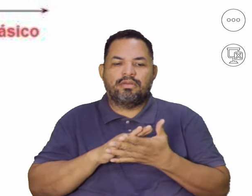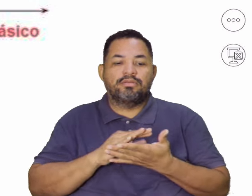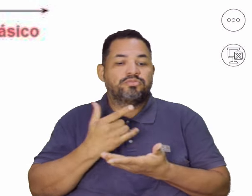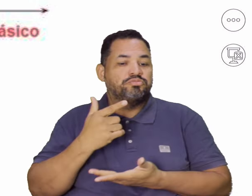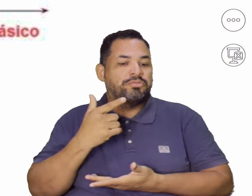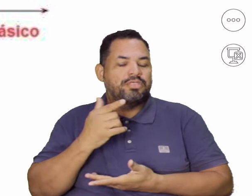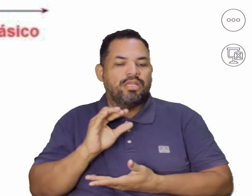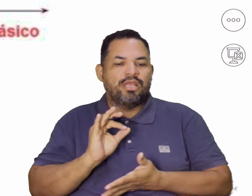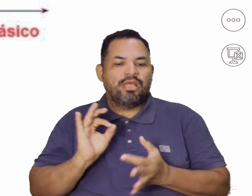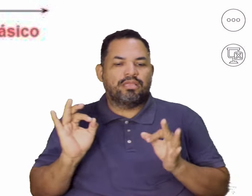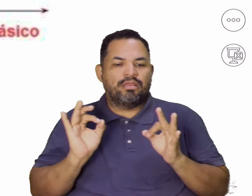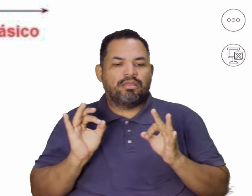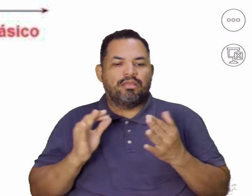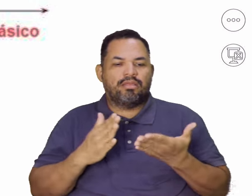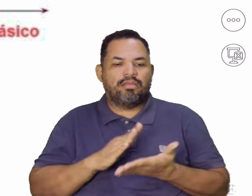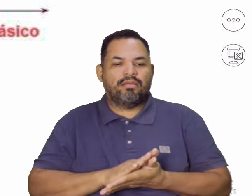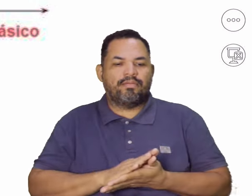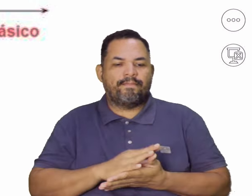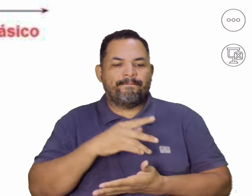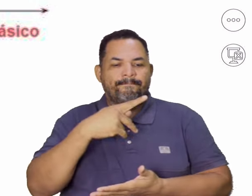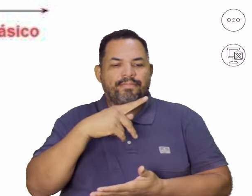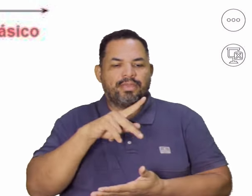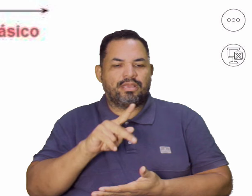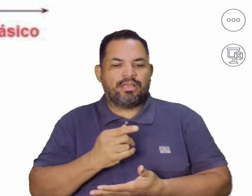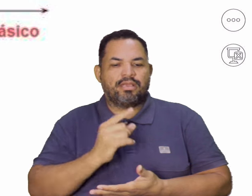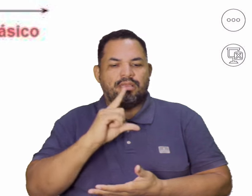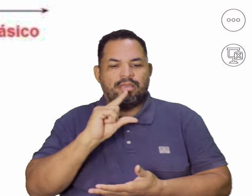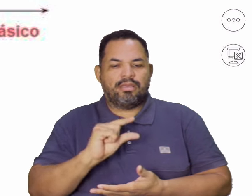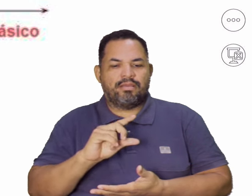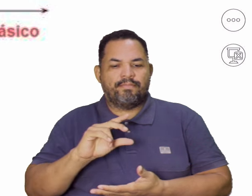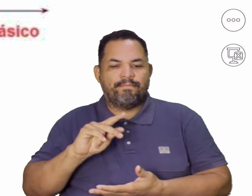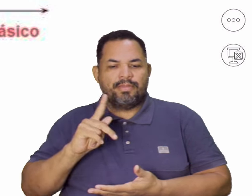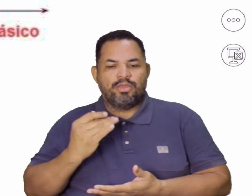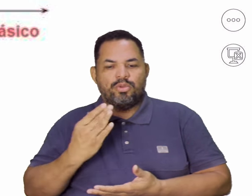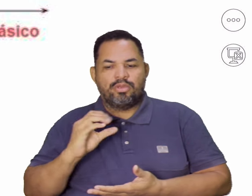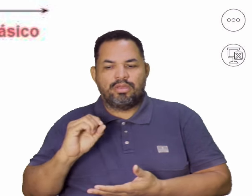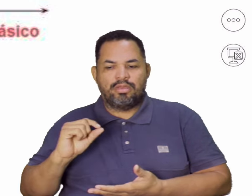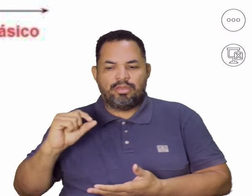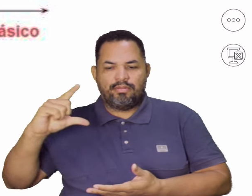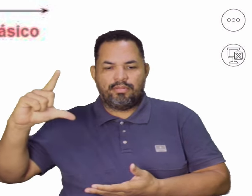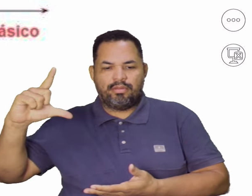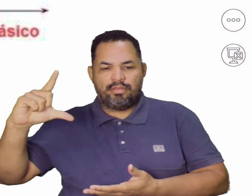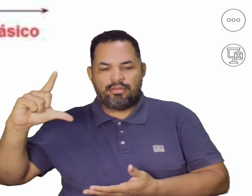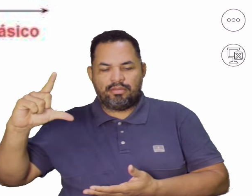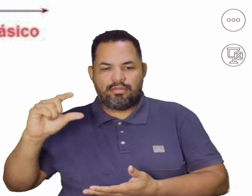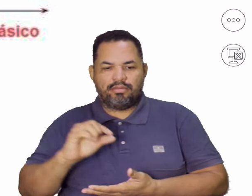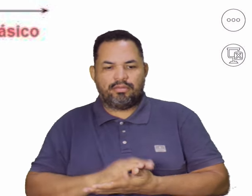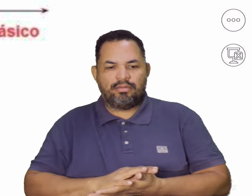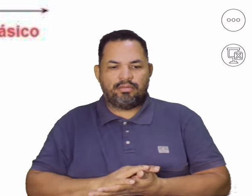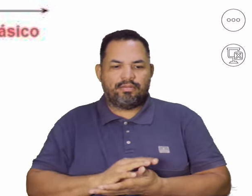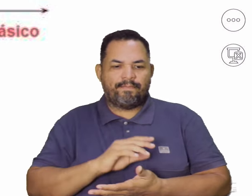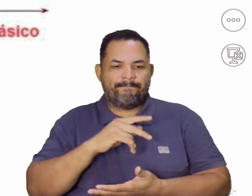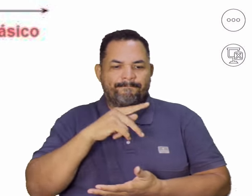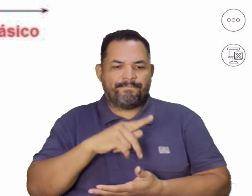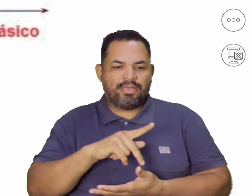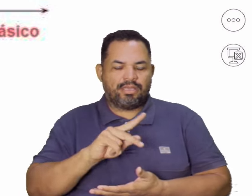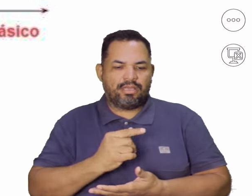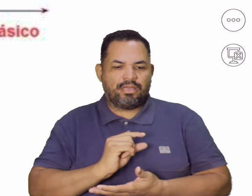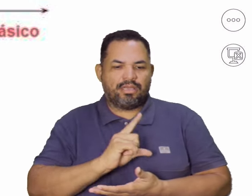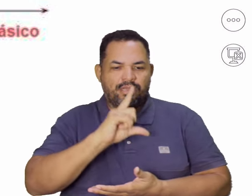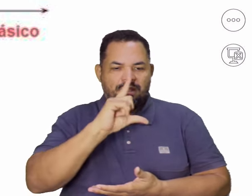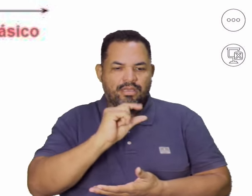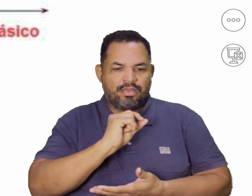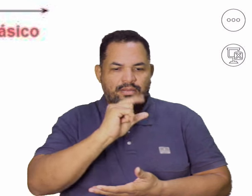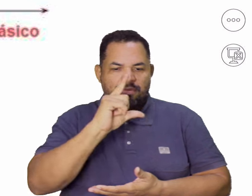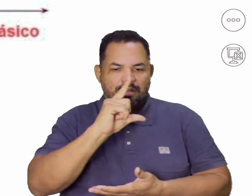básica se o PH diminui o Pooh aumenta se o PH aumenta